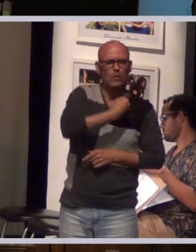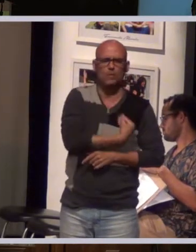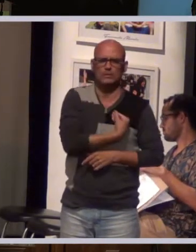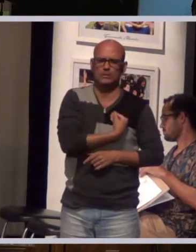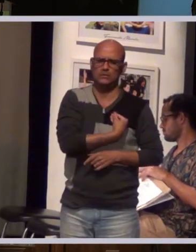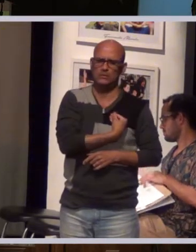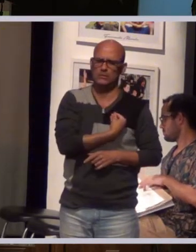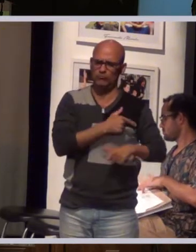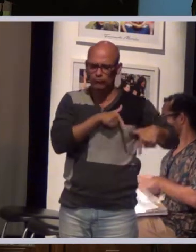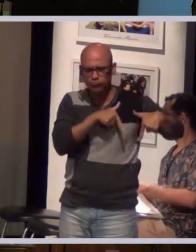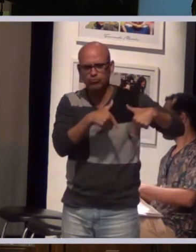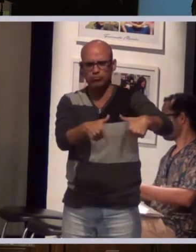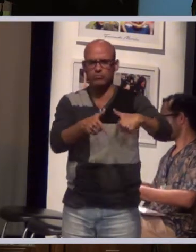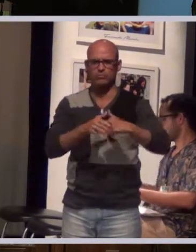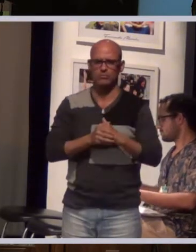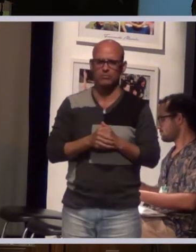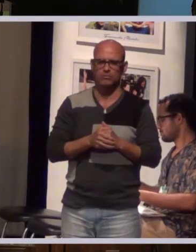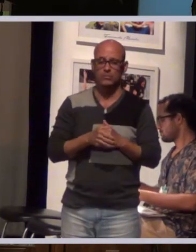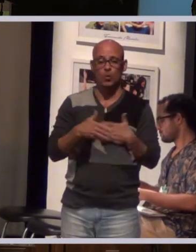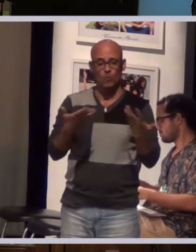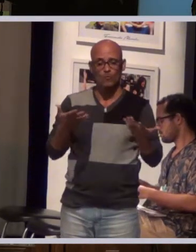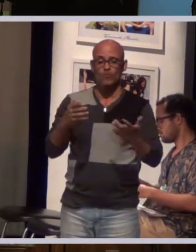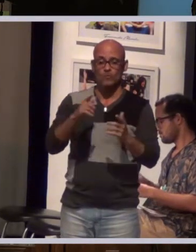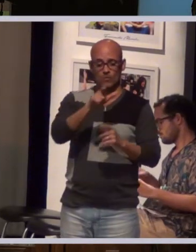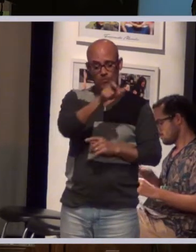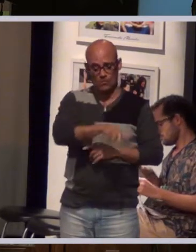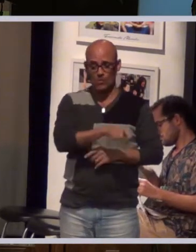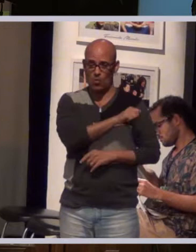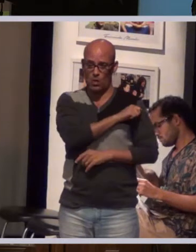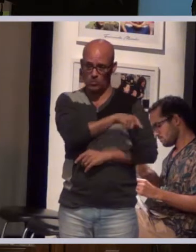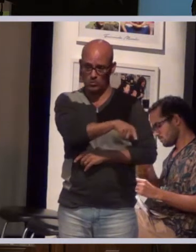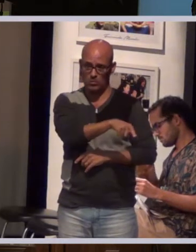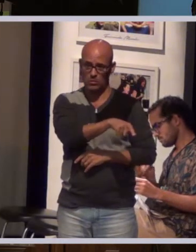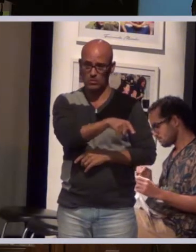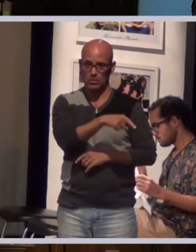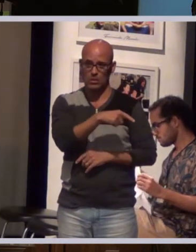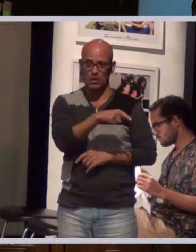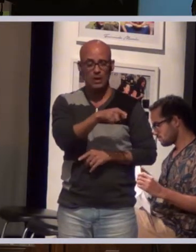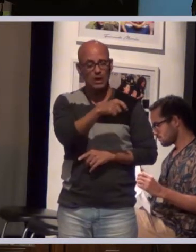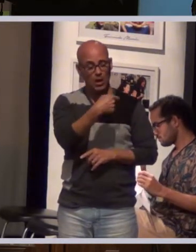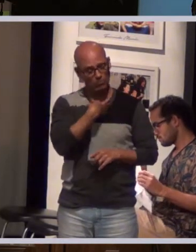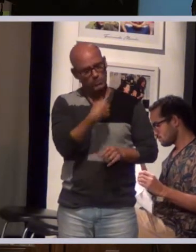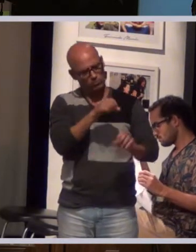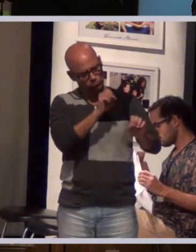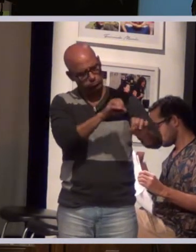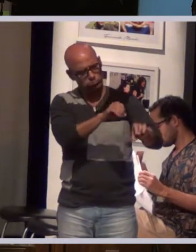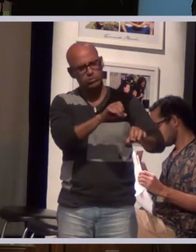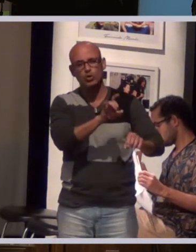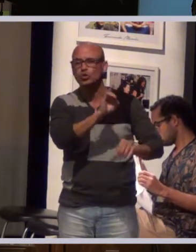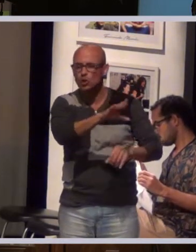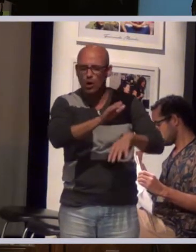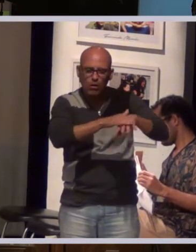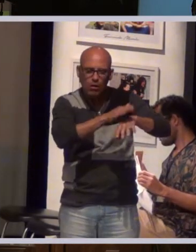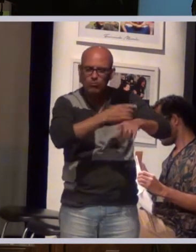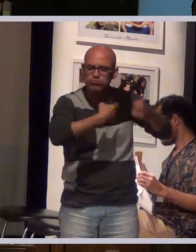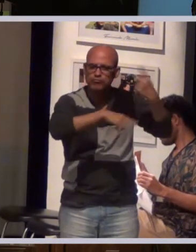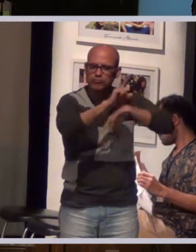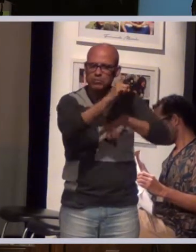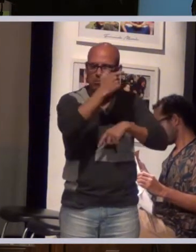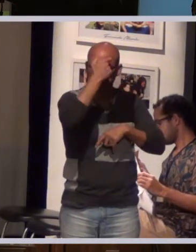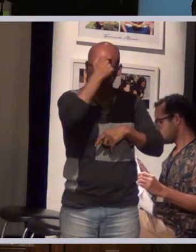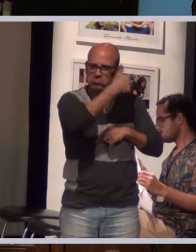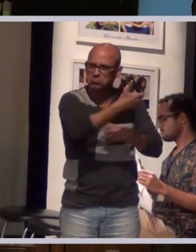parte. Neste sentido, o aluno deve ser formado não só para uma autonomia intelectual,